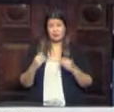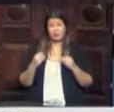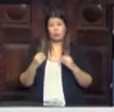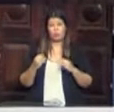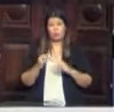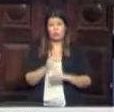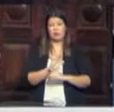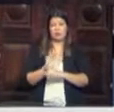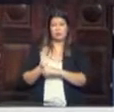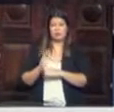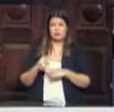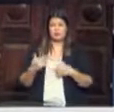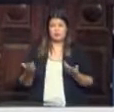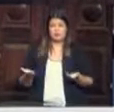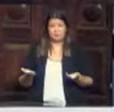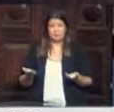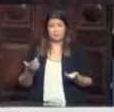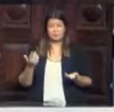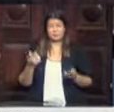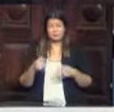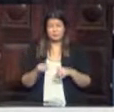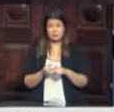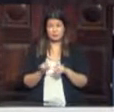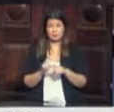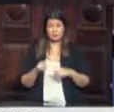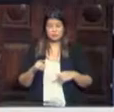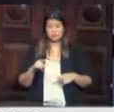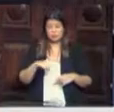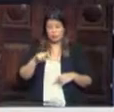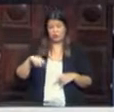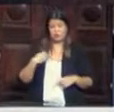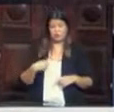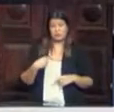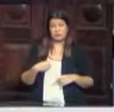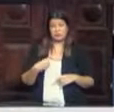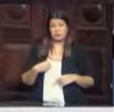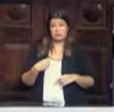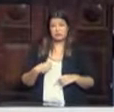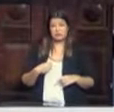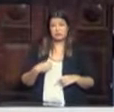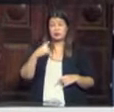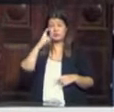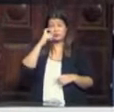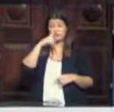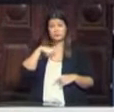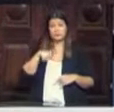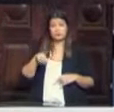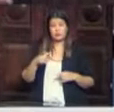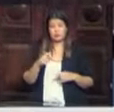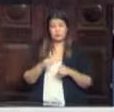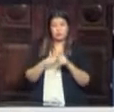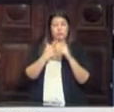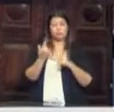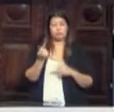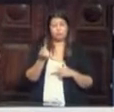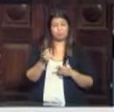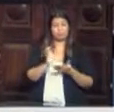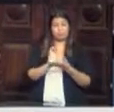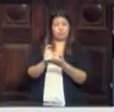a serem alugados ou vendidos, o espaço, para terceiros. E